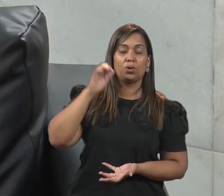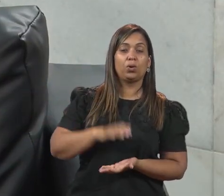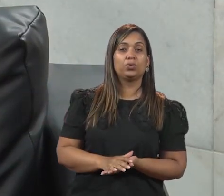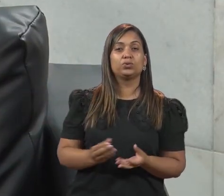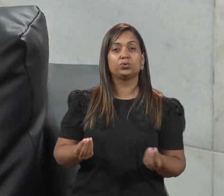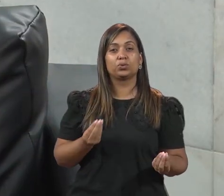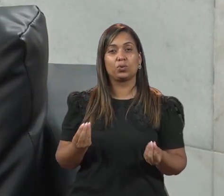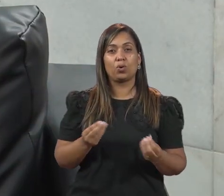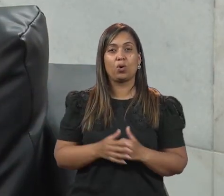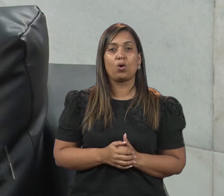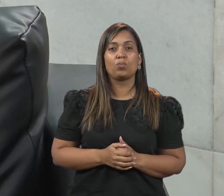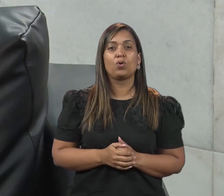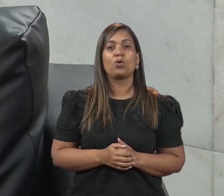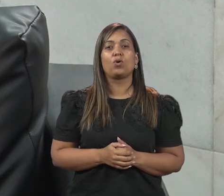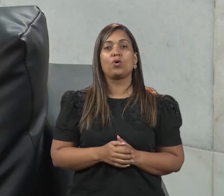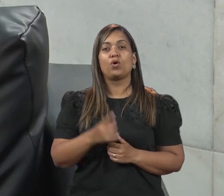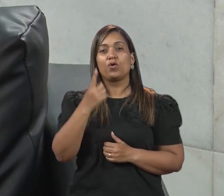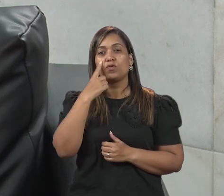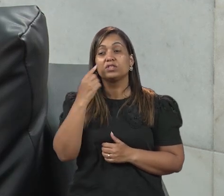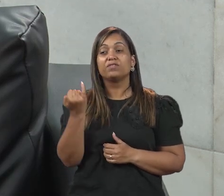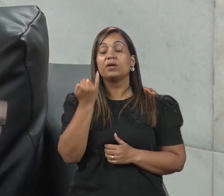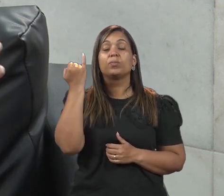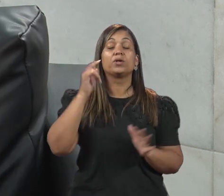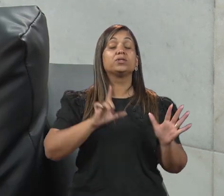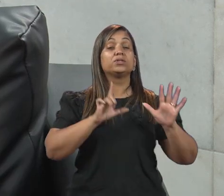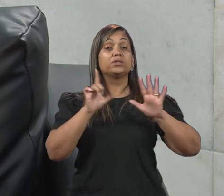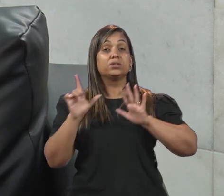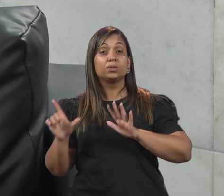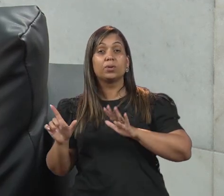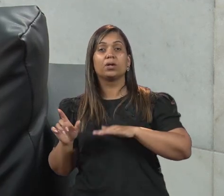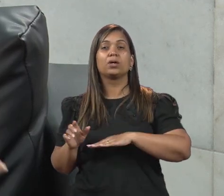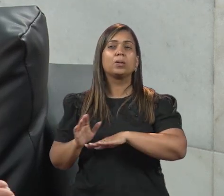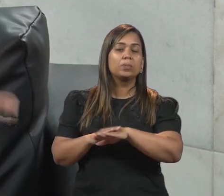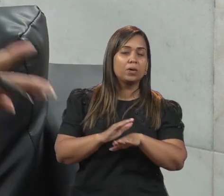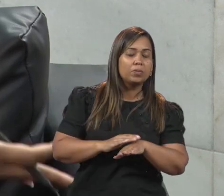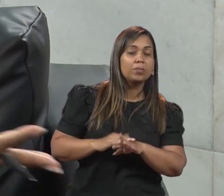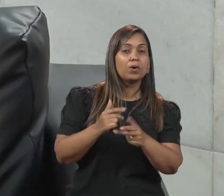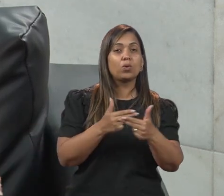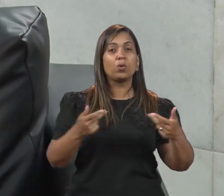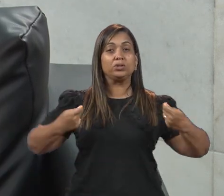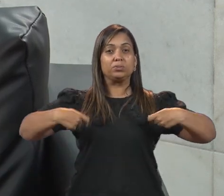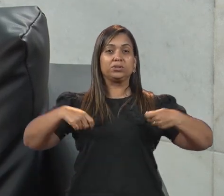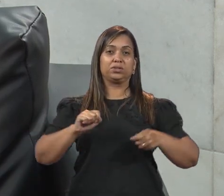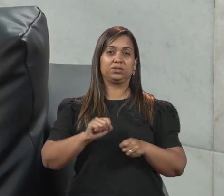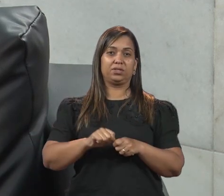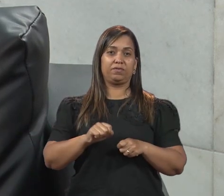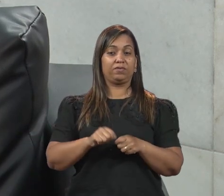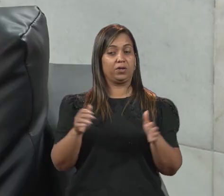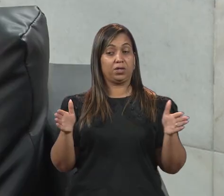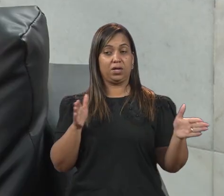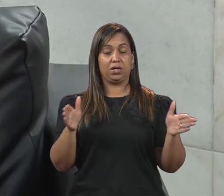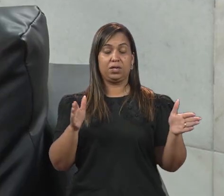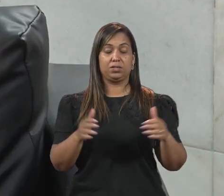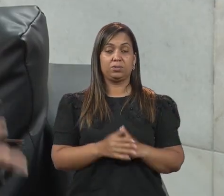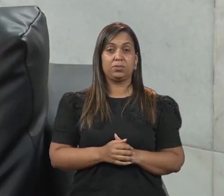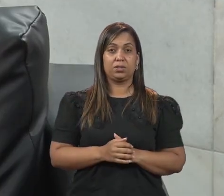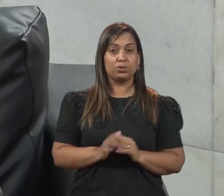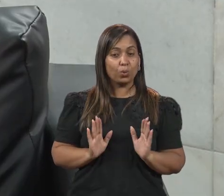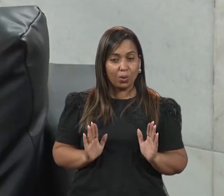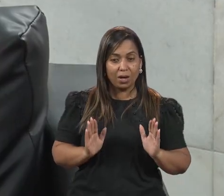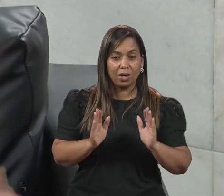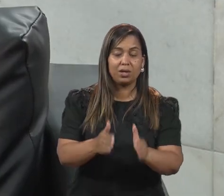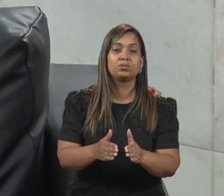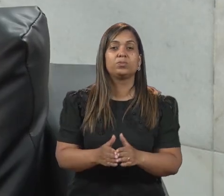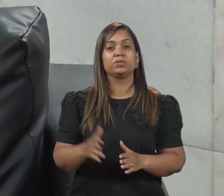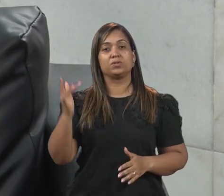Como é que o senhor vê a importância dessa semana e que tipo de ações o senhor gostaria que fossem realizadas nesse período